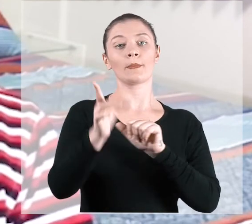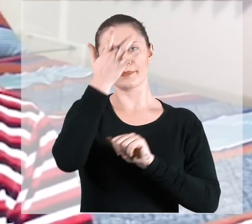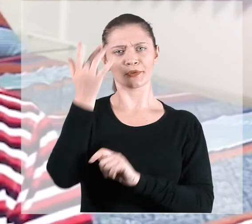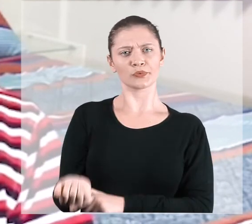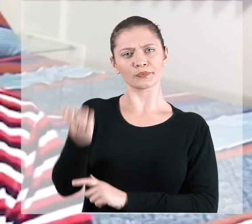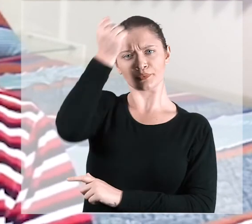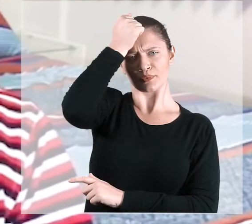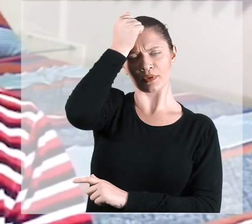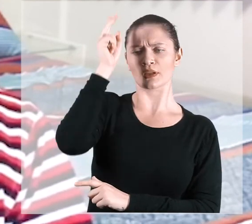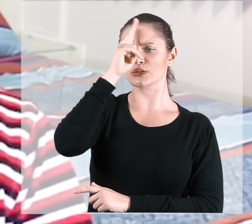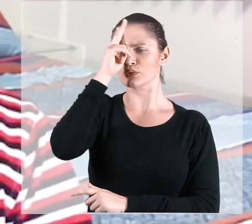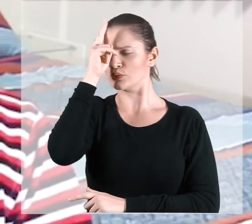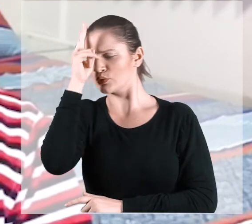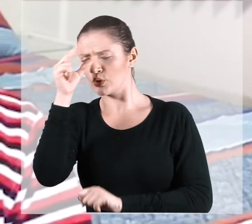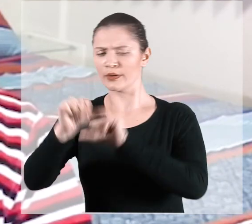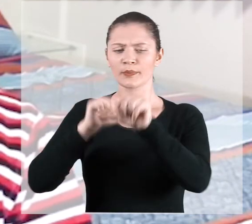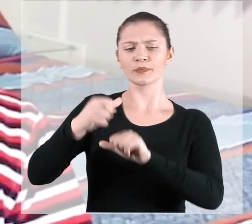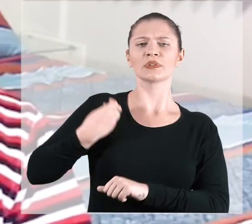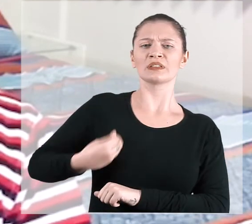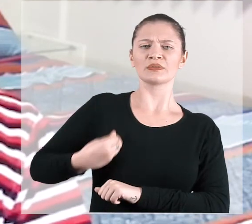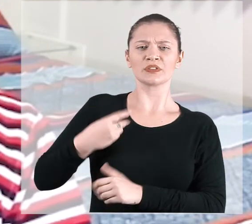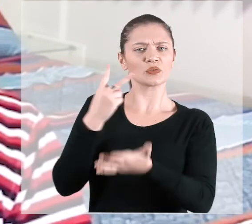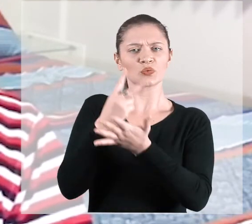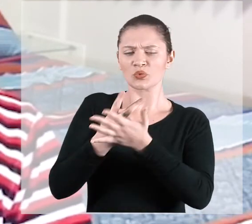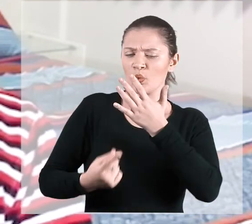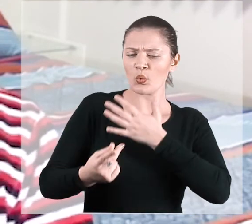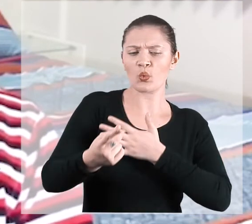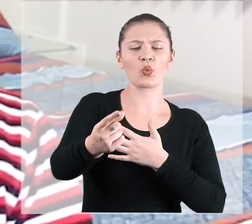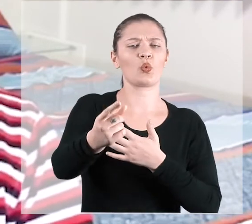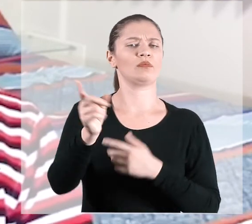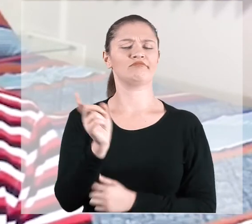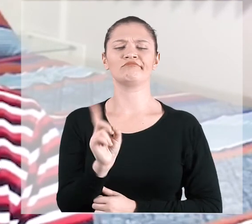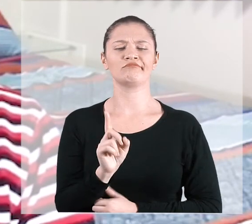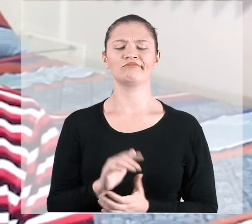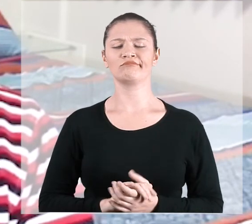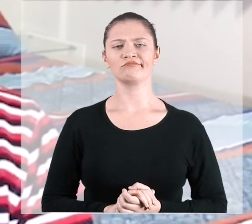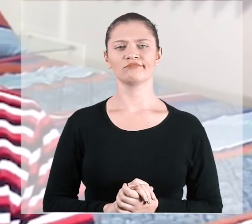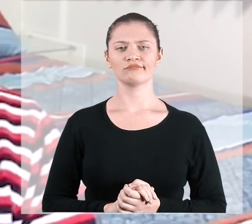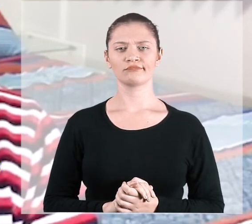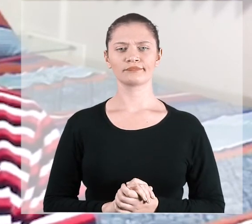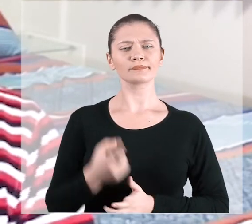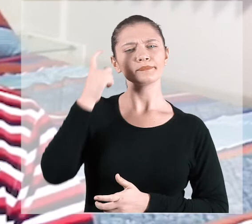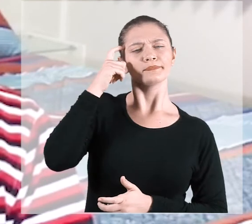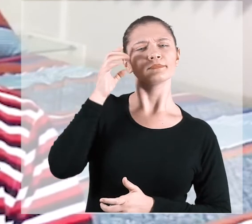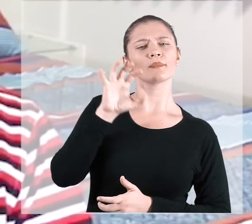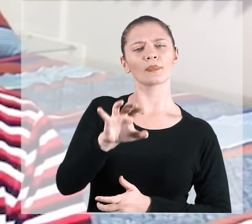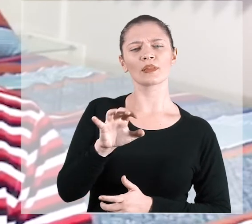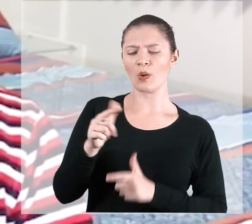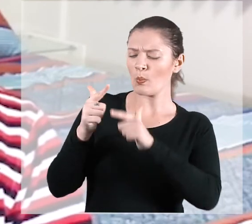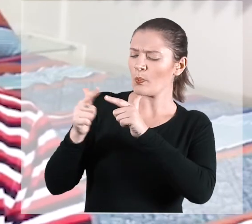as histórias mudam, a vida não permanece do mesmo jeito para sempre. Pensando assim, minimize